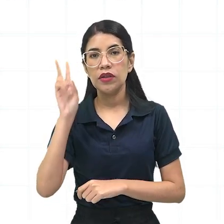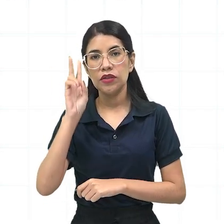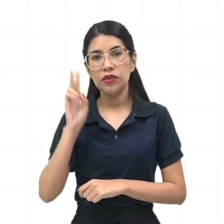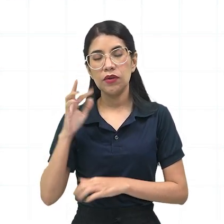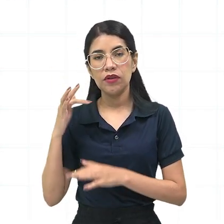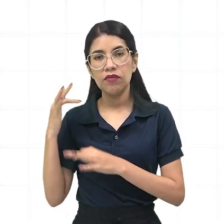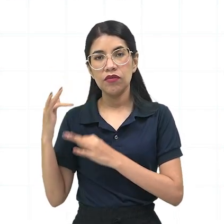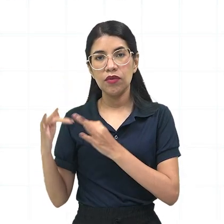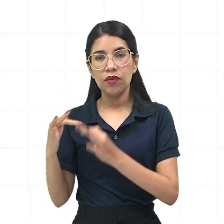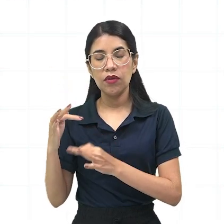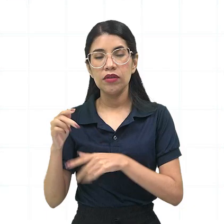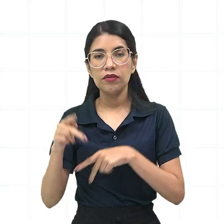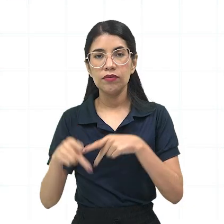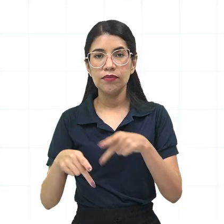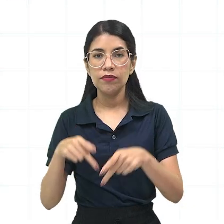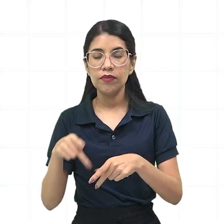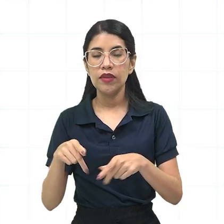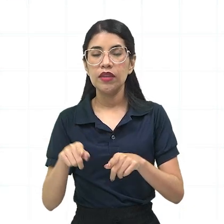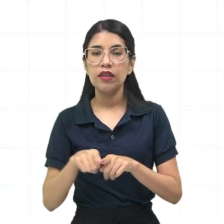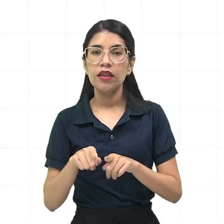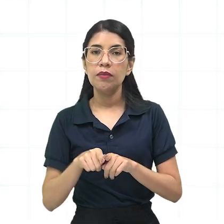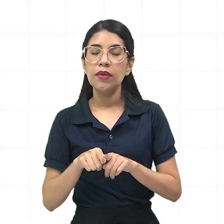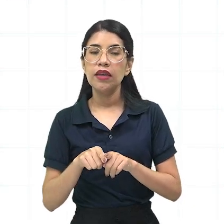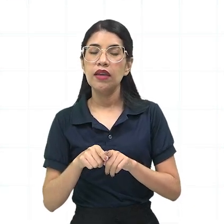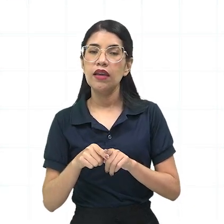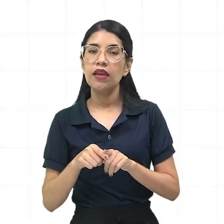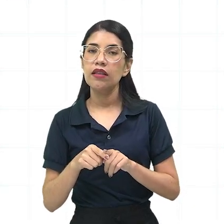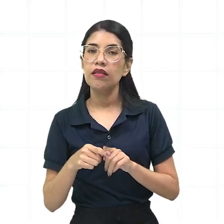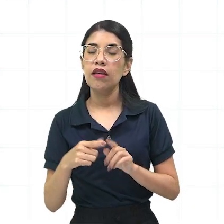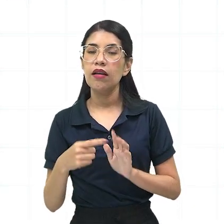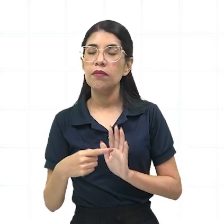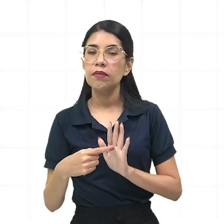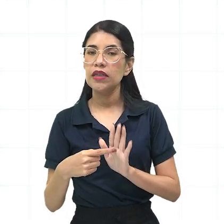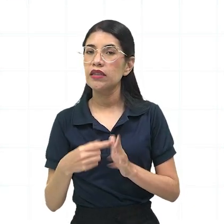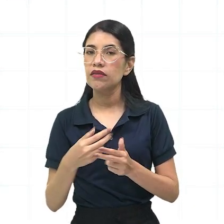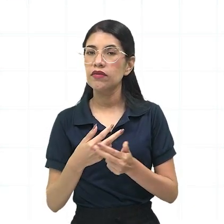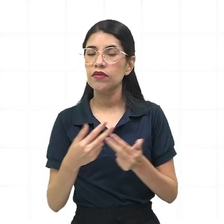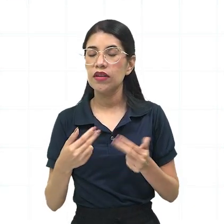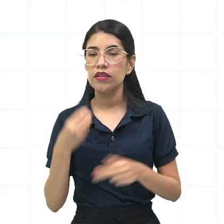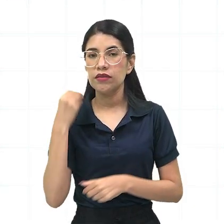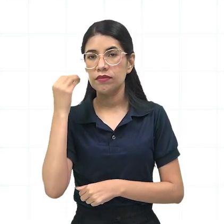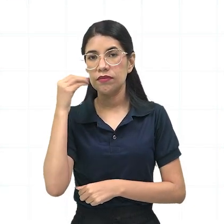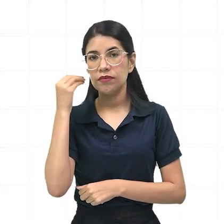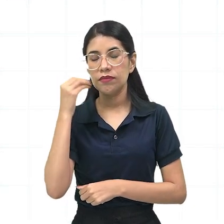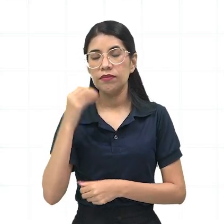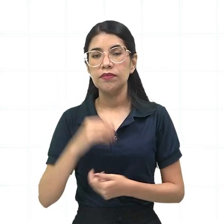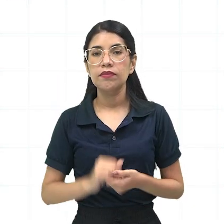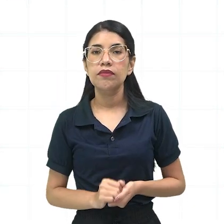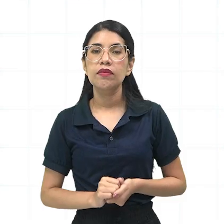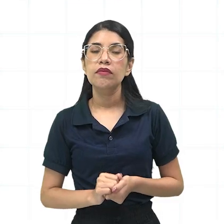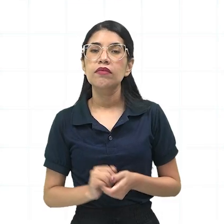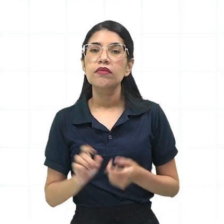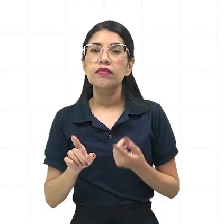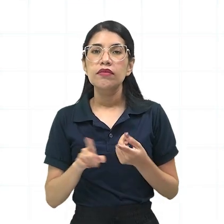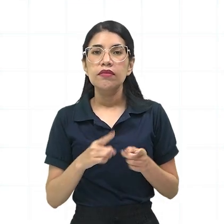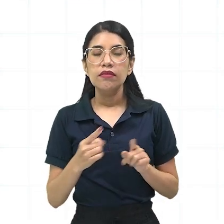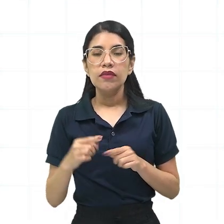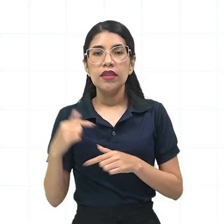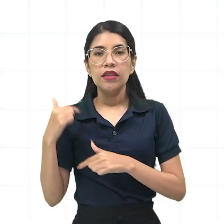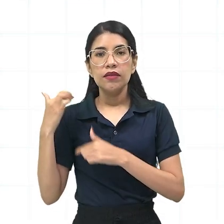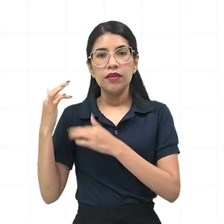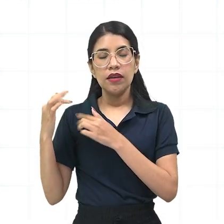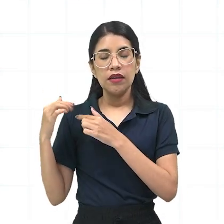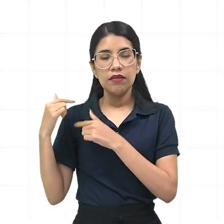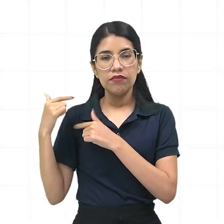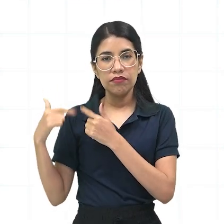folclore de um povo e vai refletir todas essas experiências. Então, a música tradicional, ela pode ser